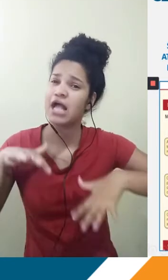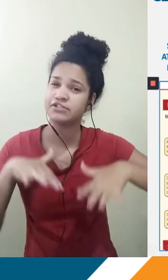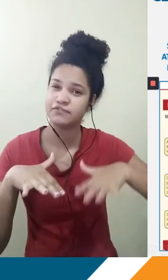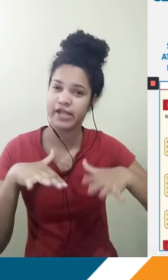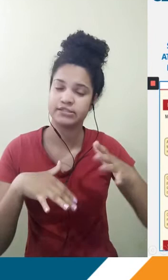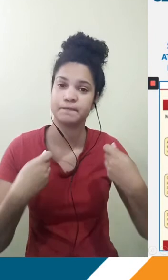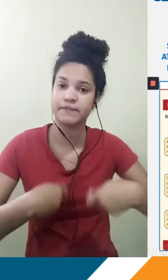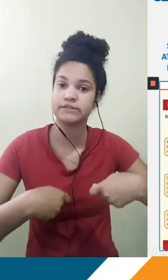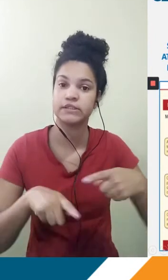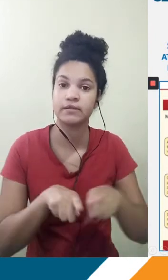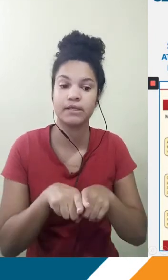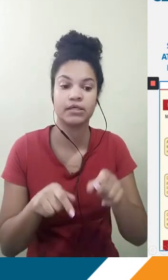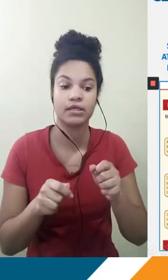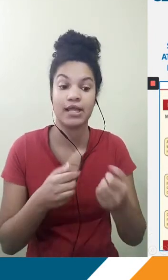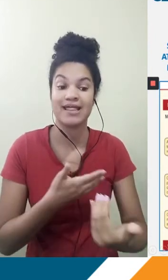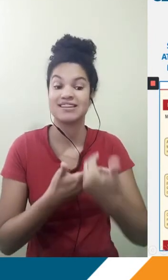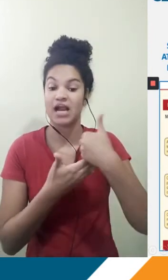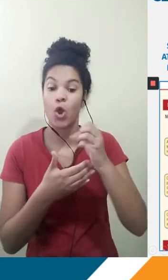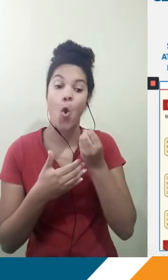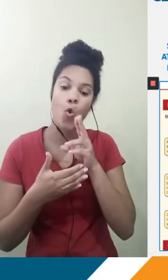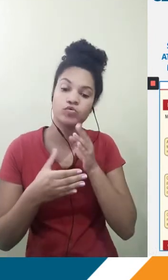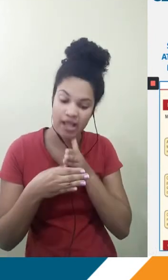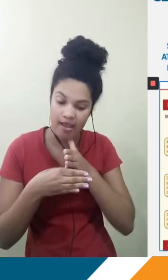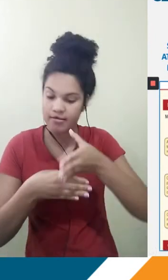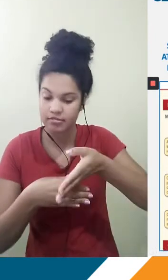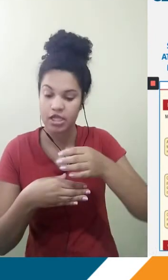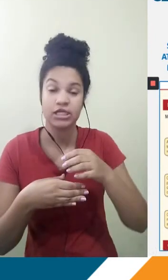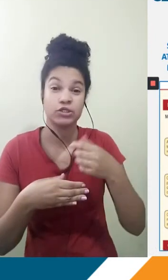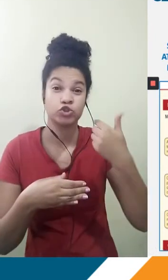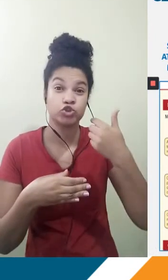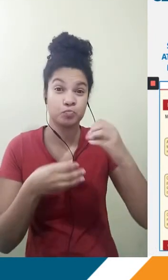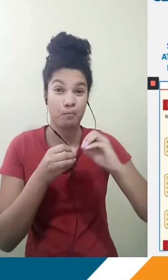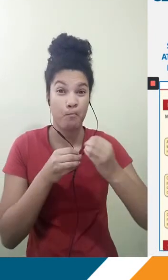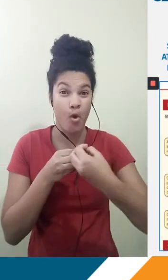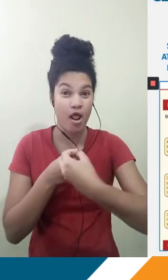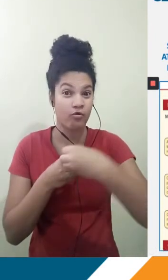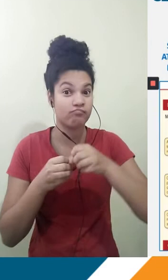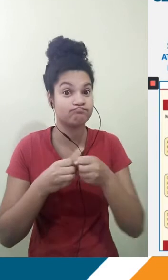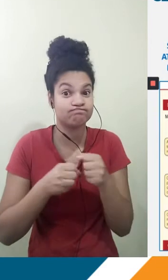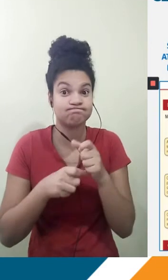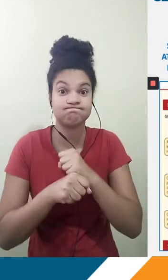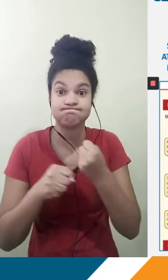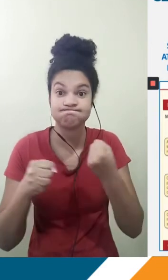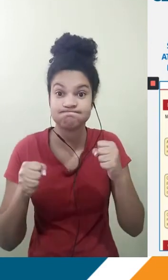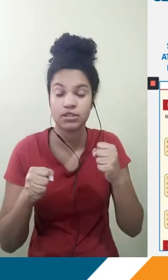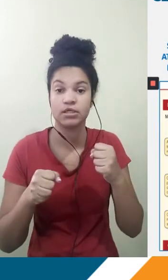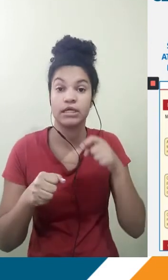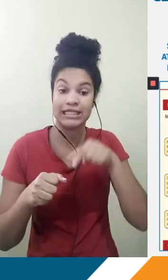a saída de moléculas muito grandes da célula. Isso também consome energia. São os processos